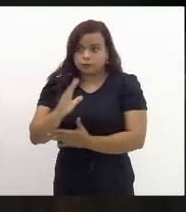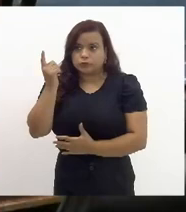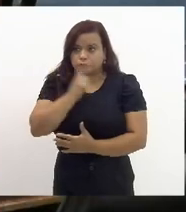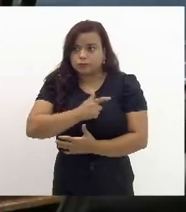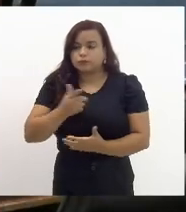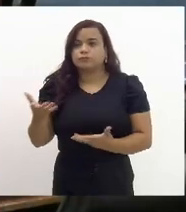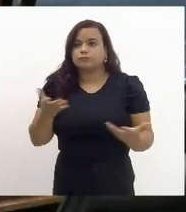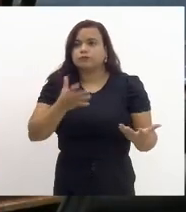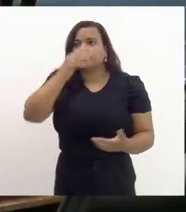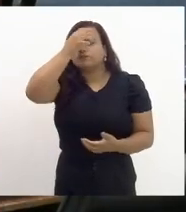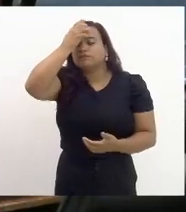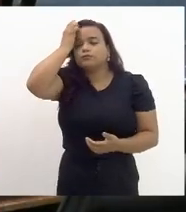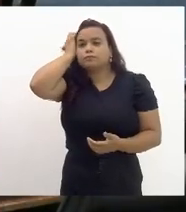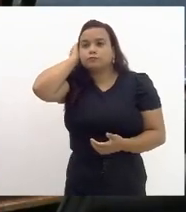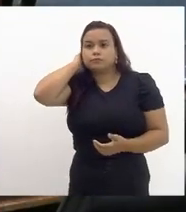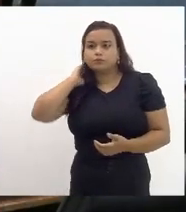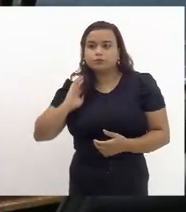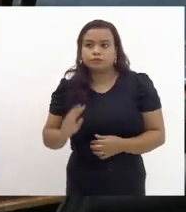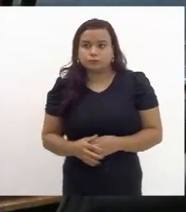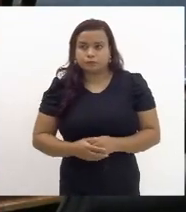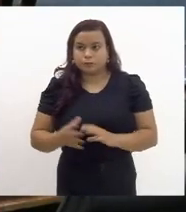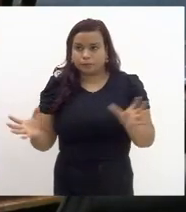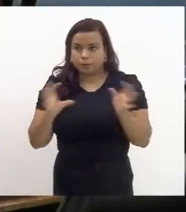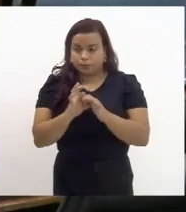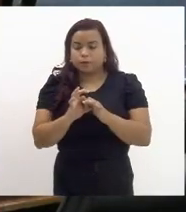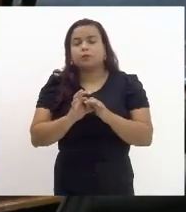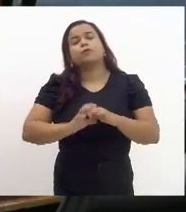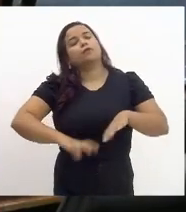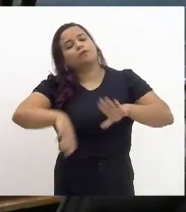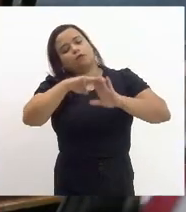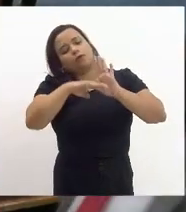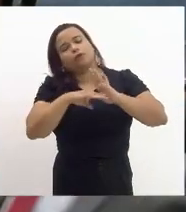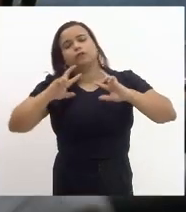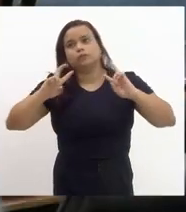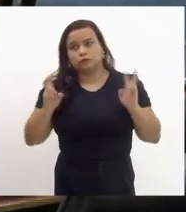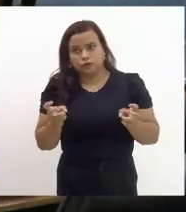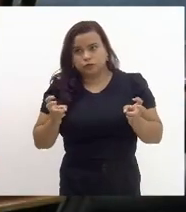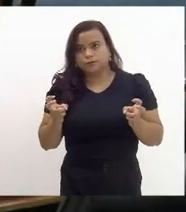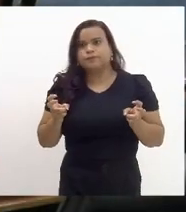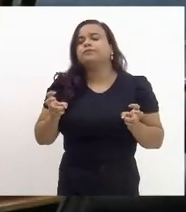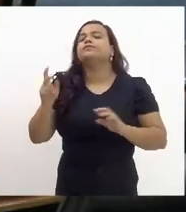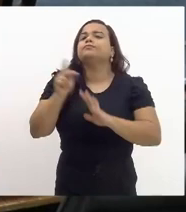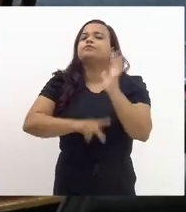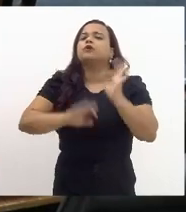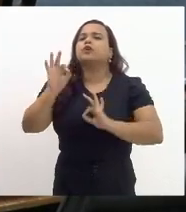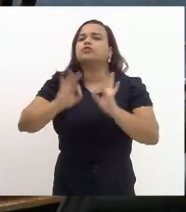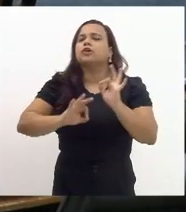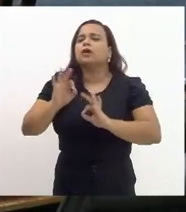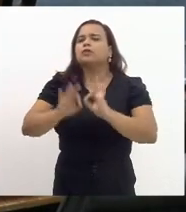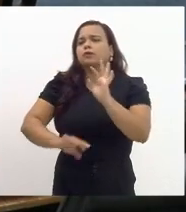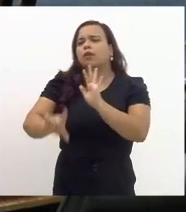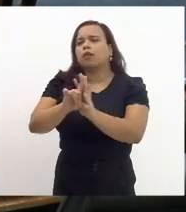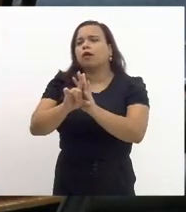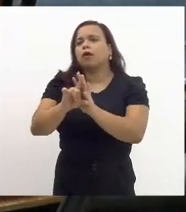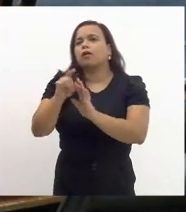Márcio. Requer a inclusão na ordem do dia do projeto de lei